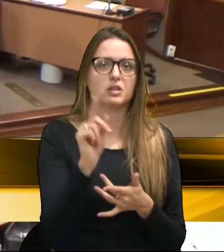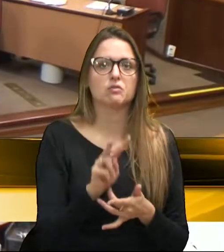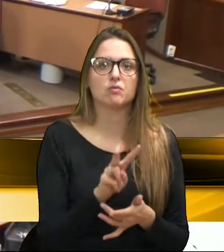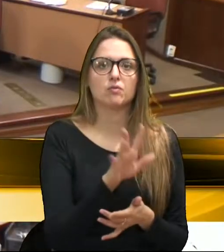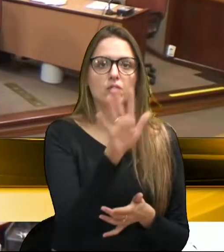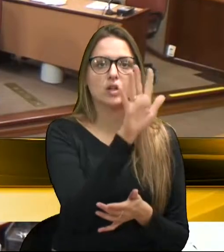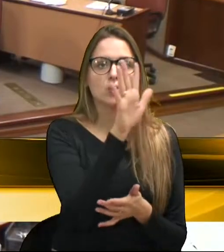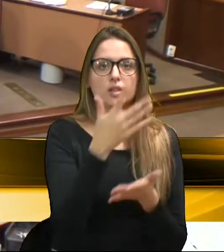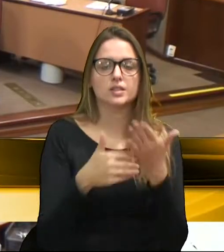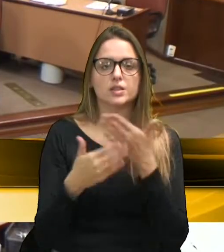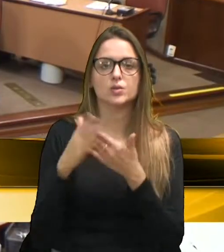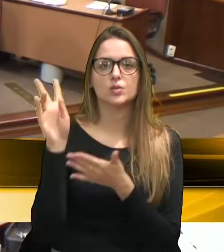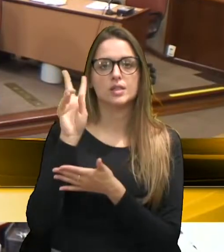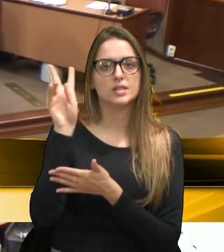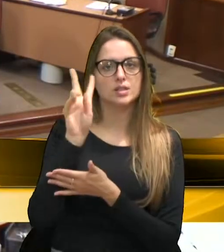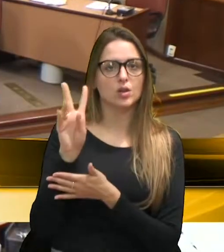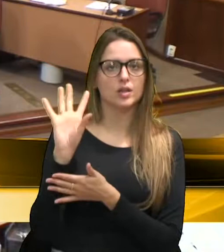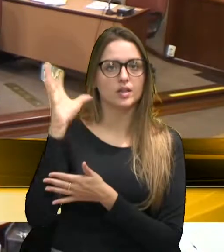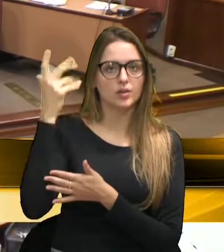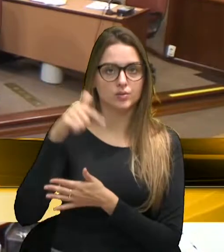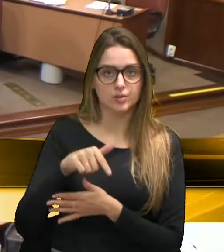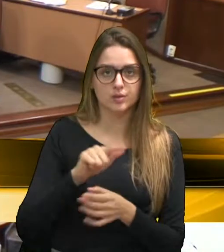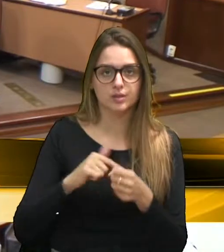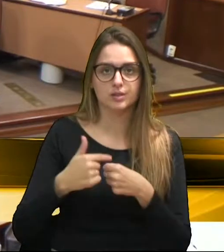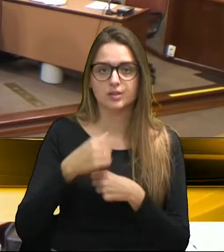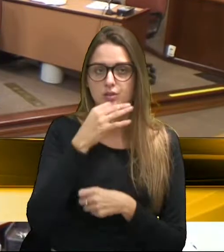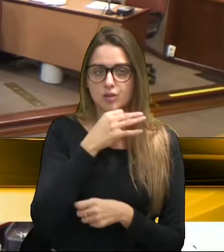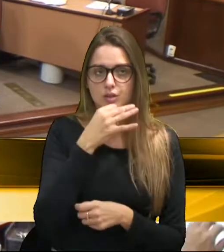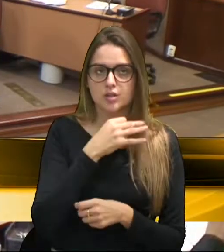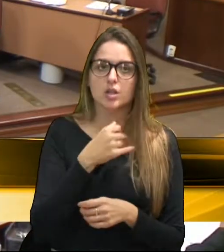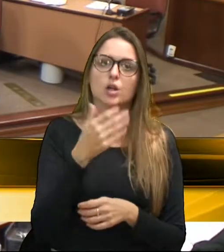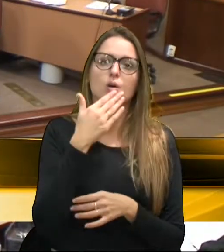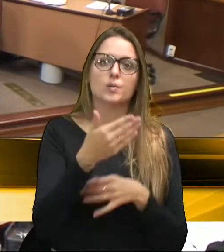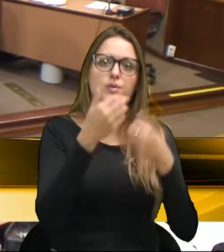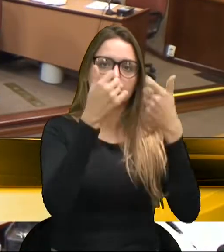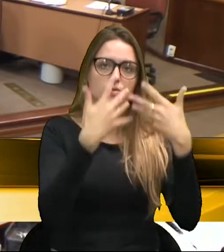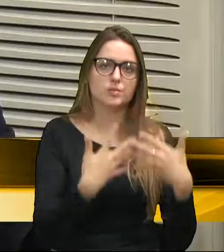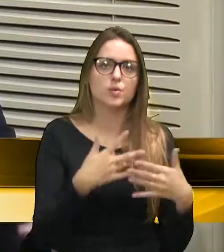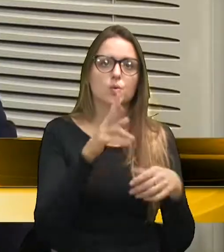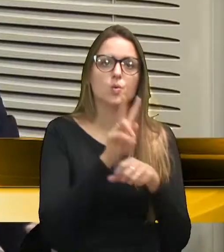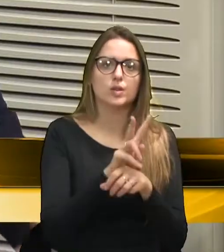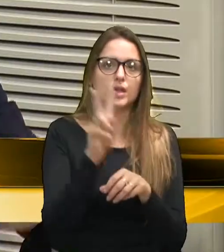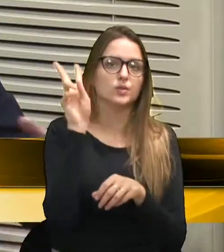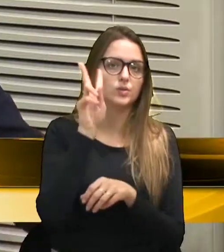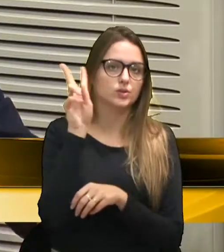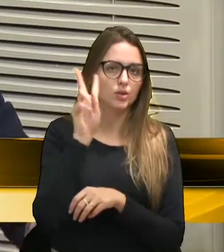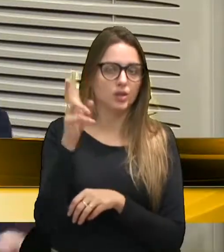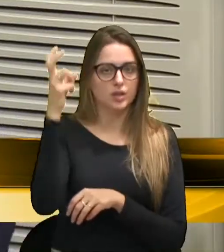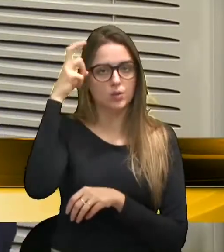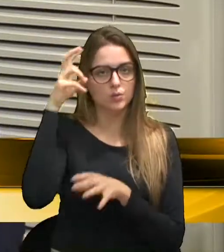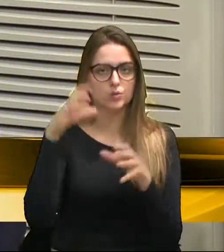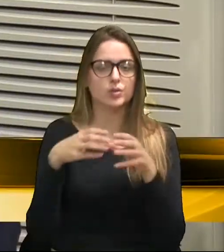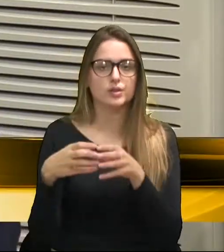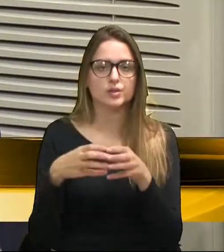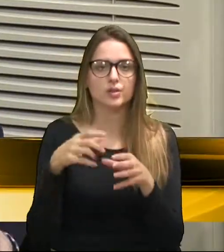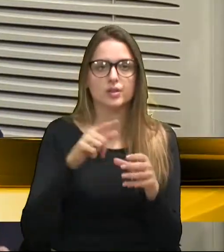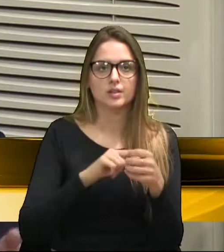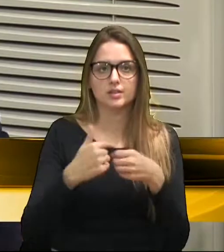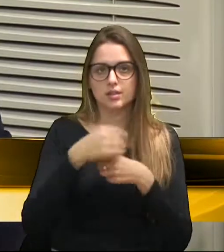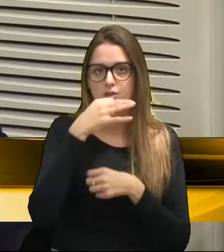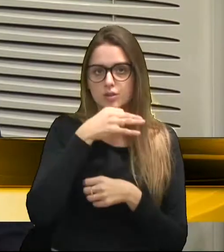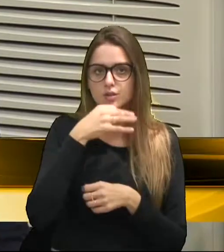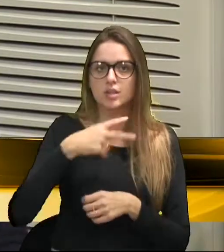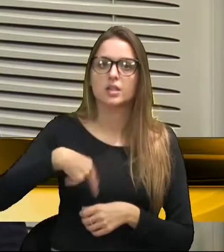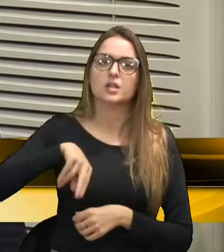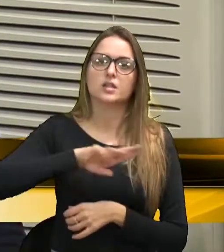construída por Caxias do Sul. Então, esse pedido de informações, ele trabalha a preservação, a questão histórica, cultural e turística de Caxias do Sul. E aí a gente